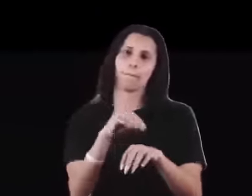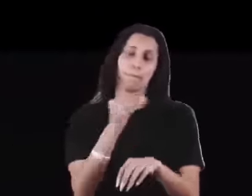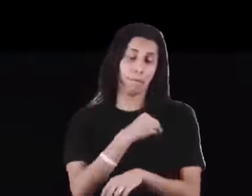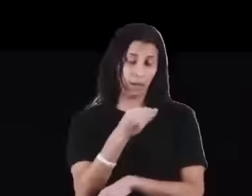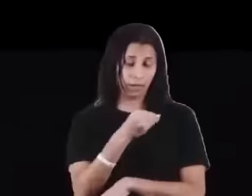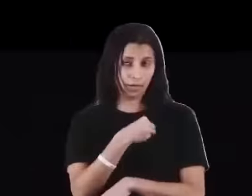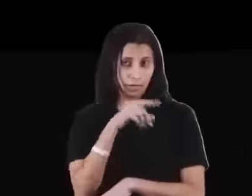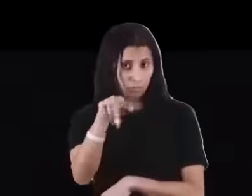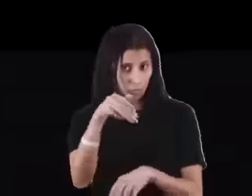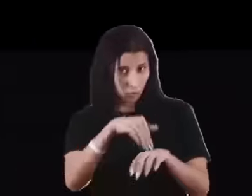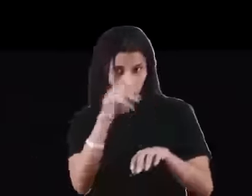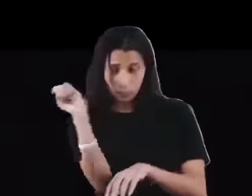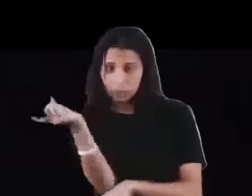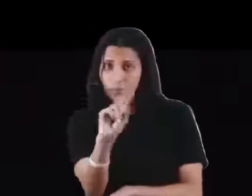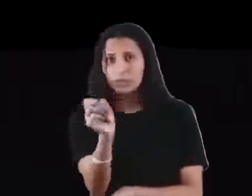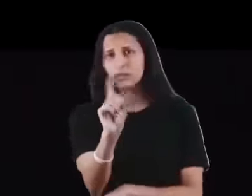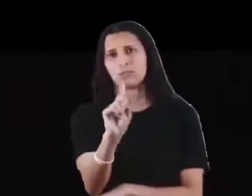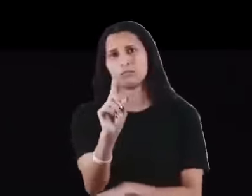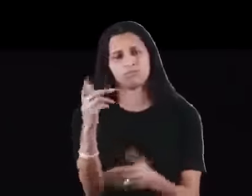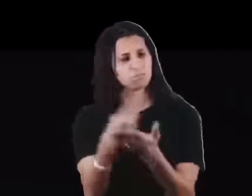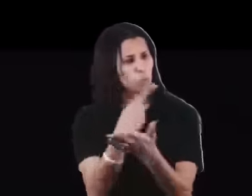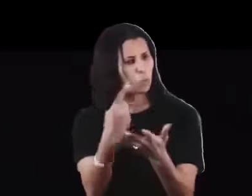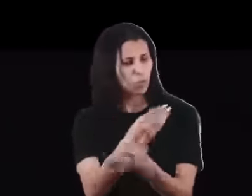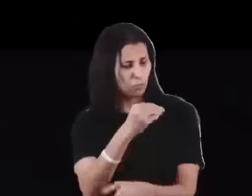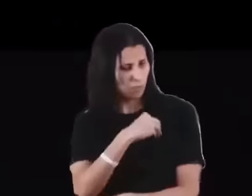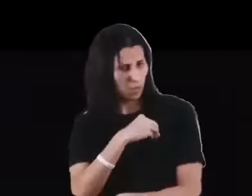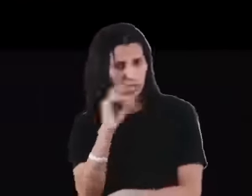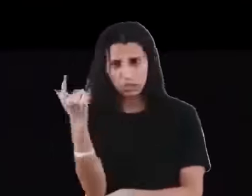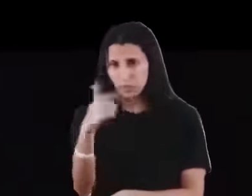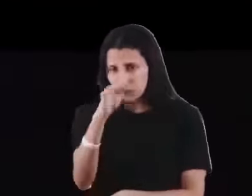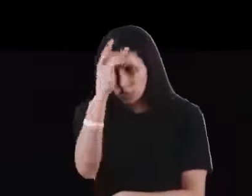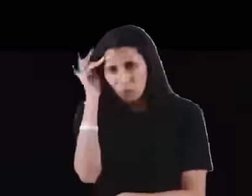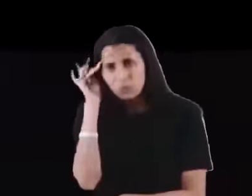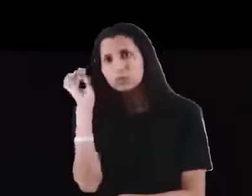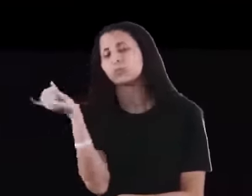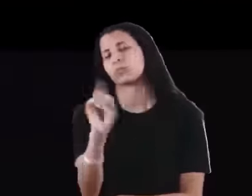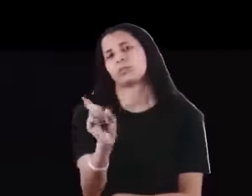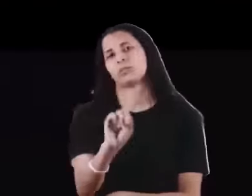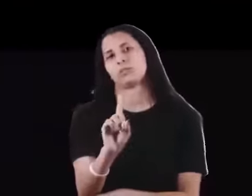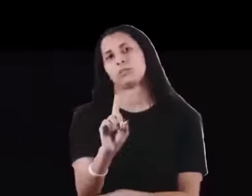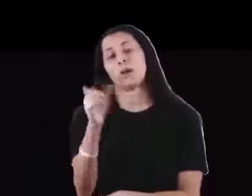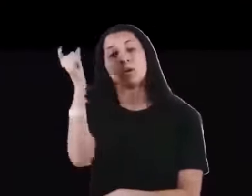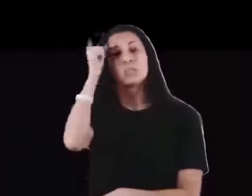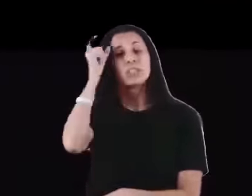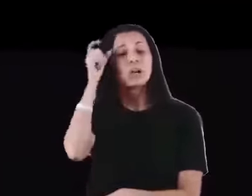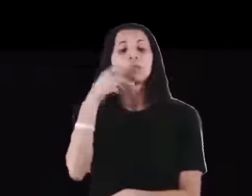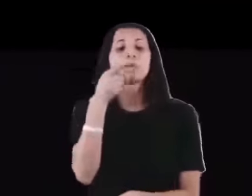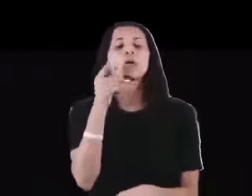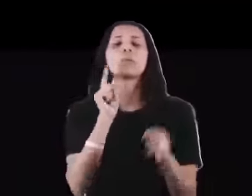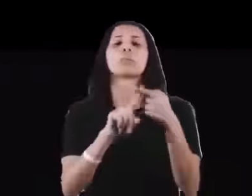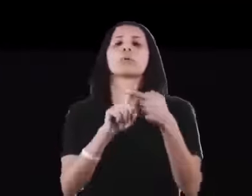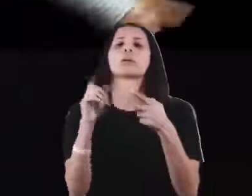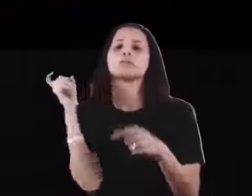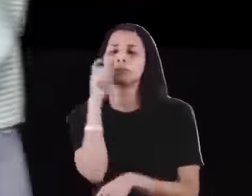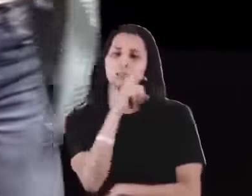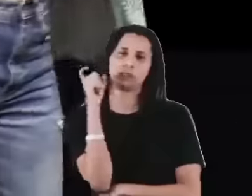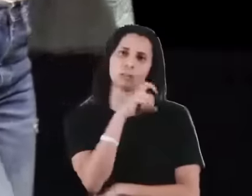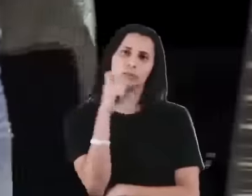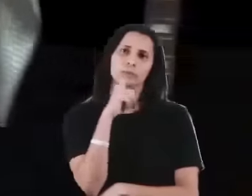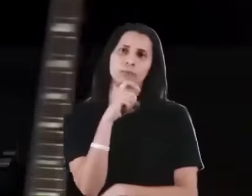erro nem do pecado de ninguém e esse eu gravo vídeo para você visse porque o mentiroso